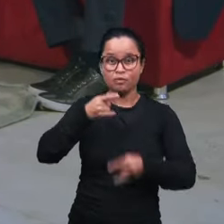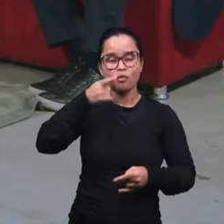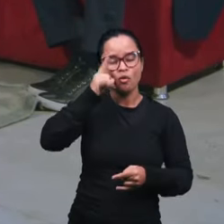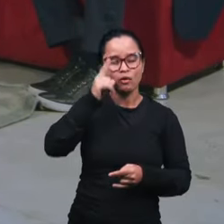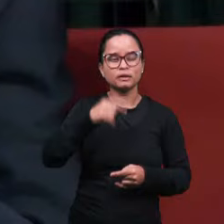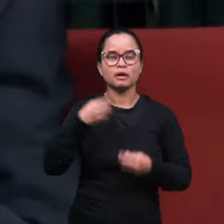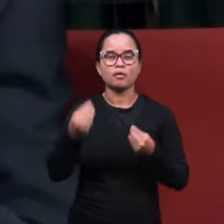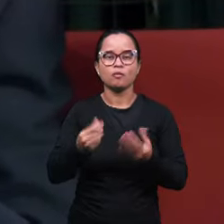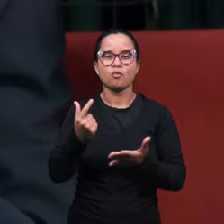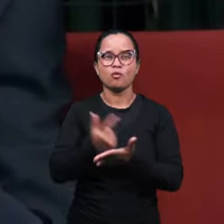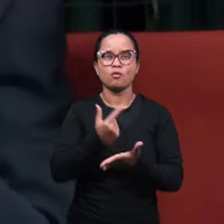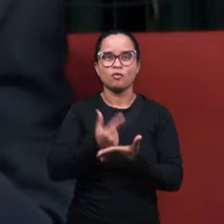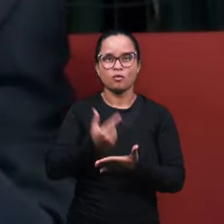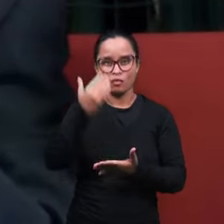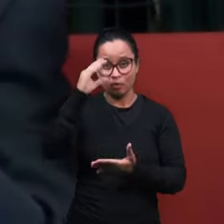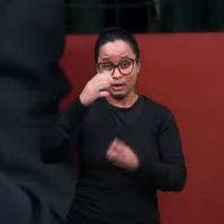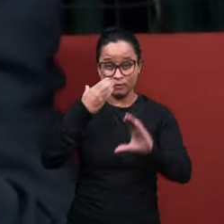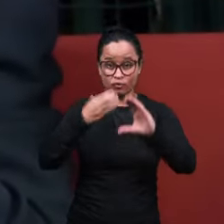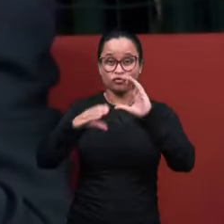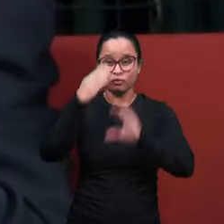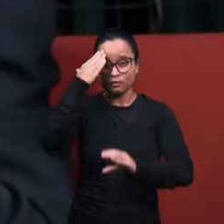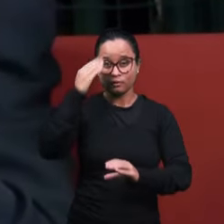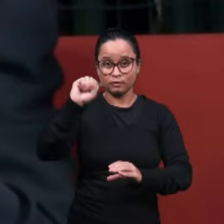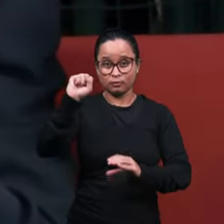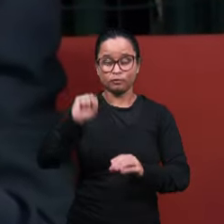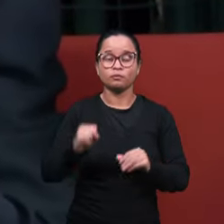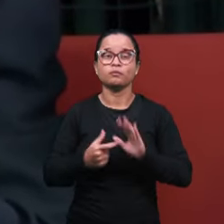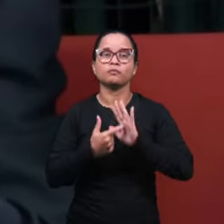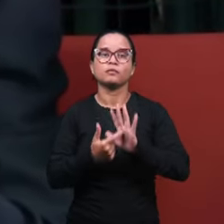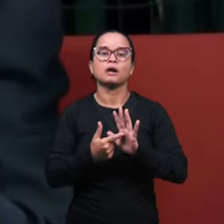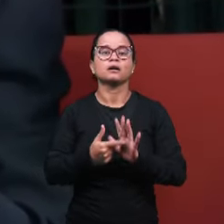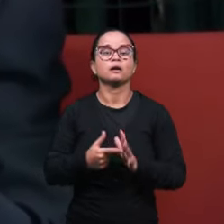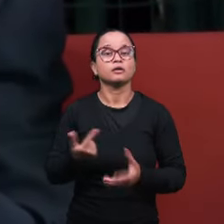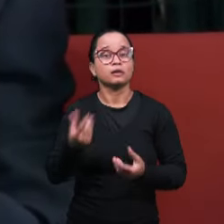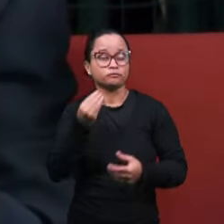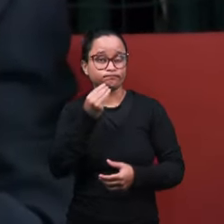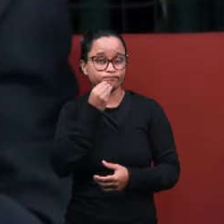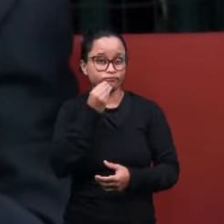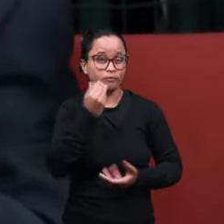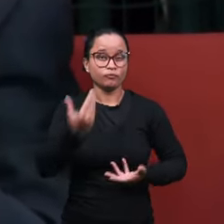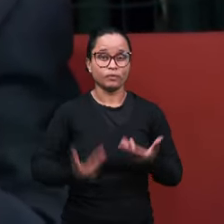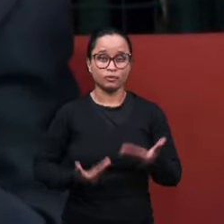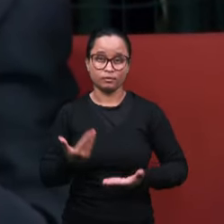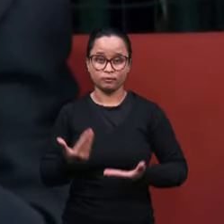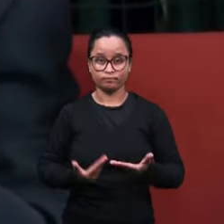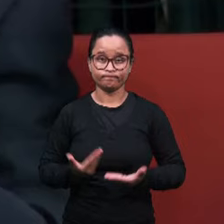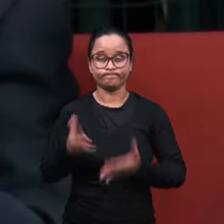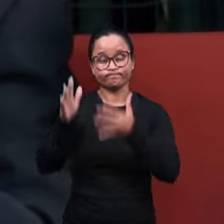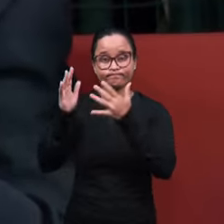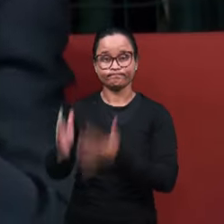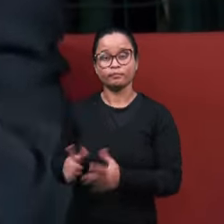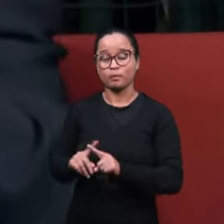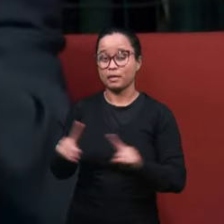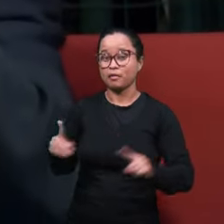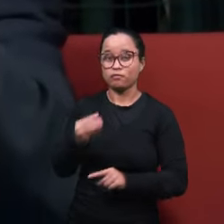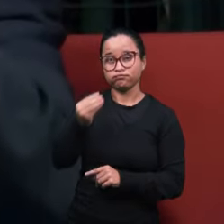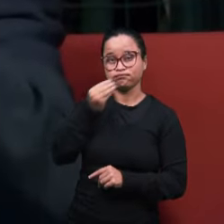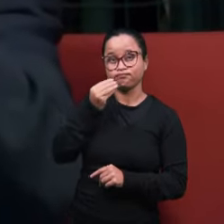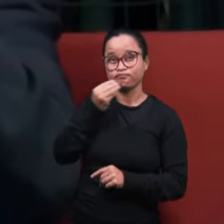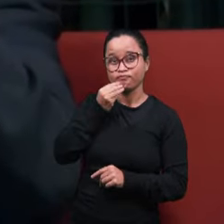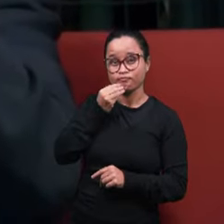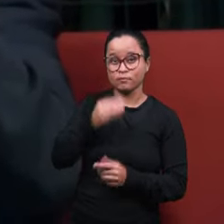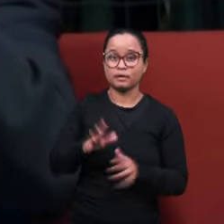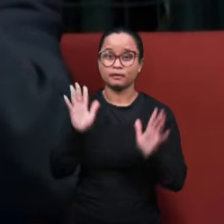cantares, né, que há a oportunidade para a igreja fiel. Mas a oportunidade, ela